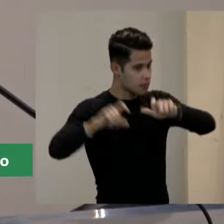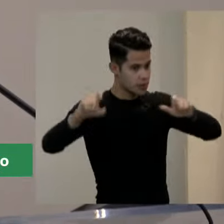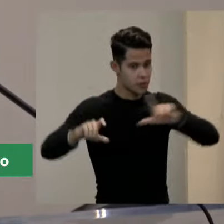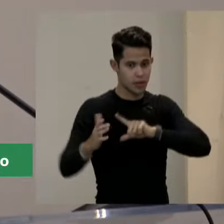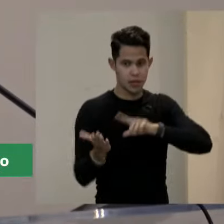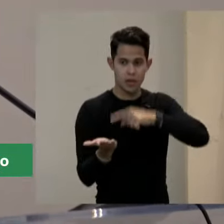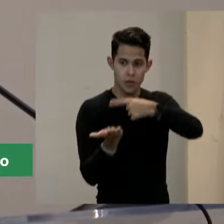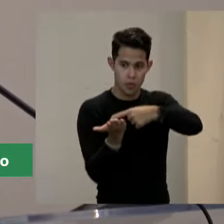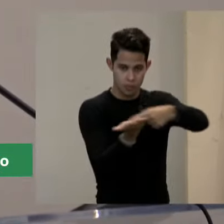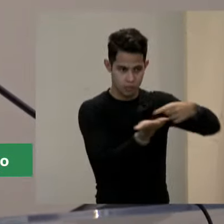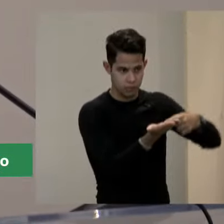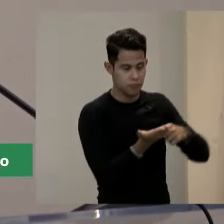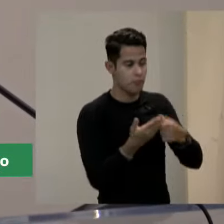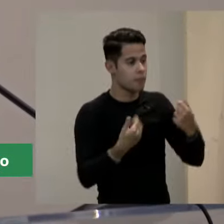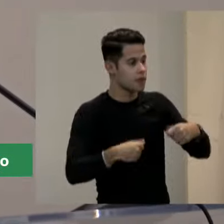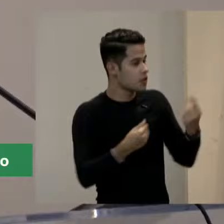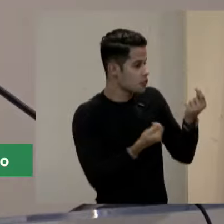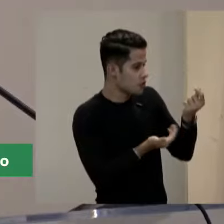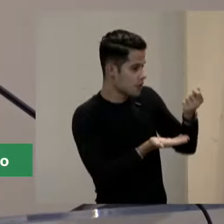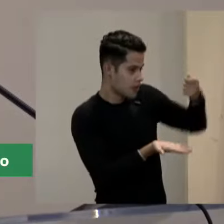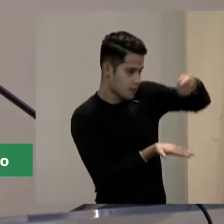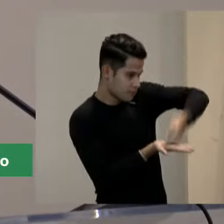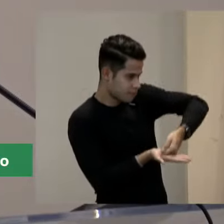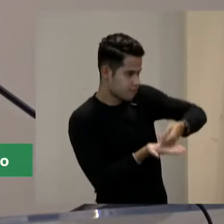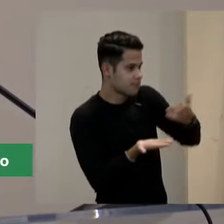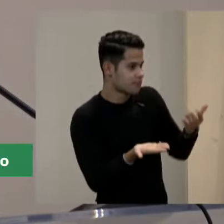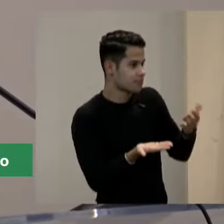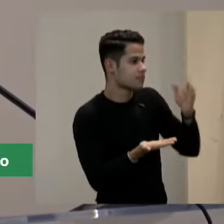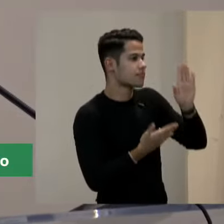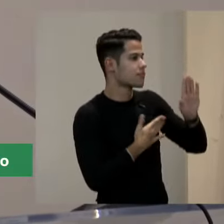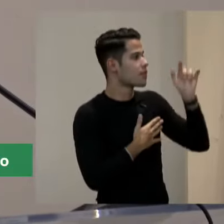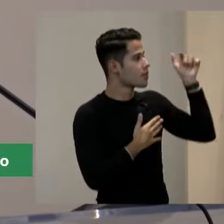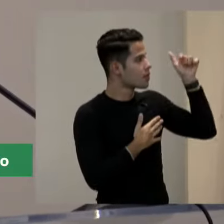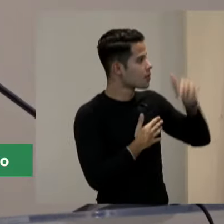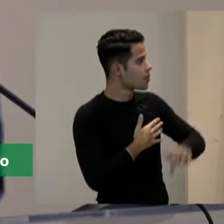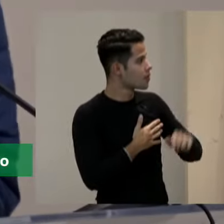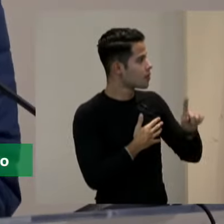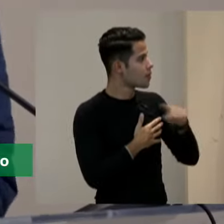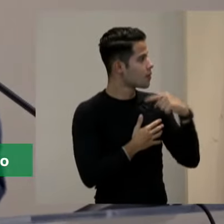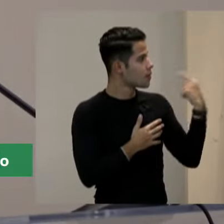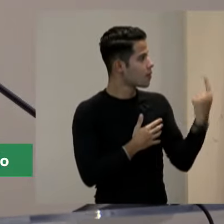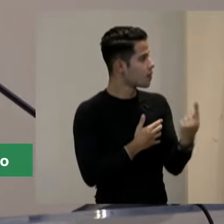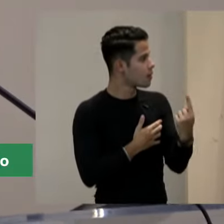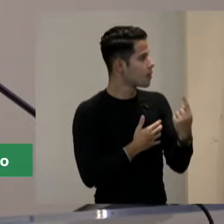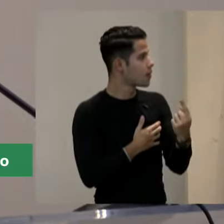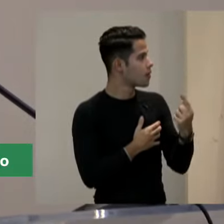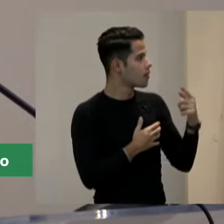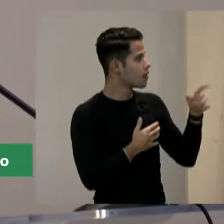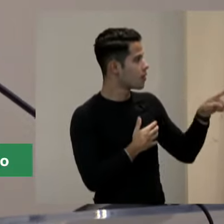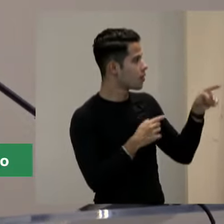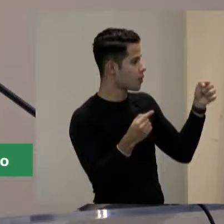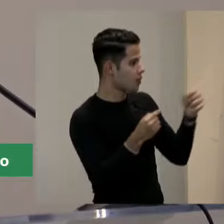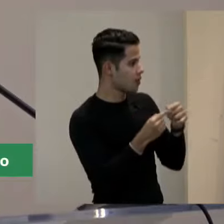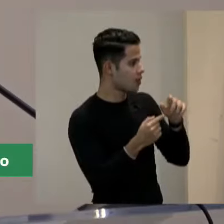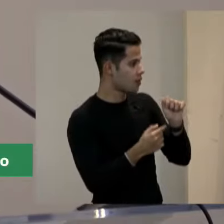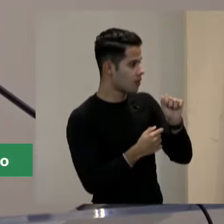compromissos, temos que pagar as contas, e estamos aqui, muito embora o Davi